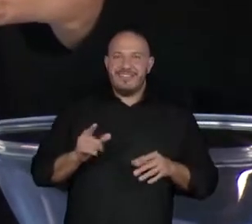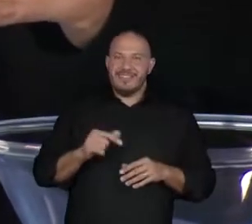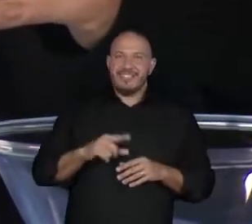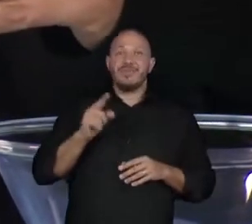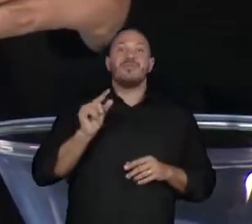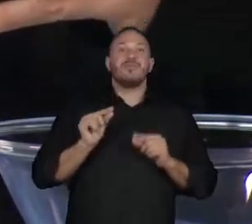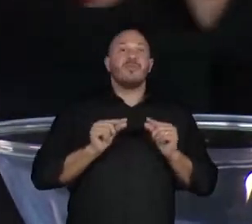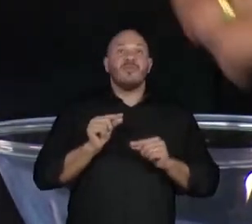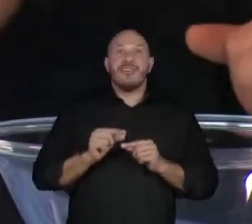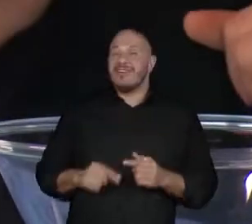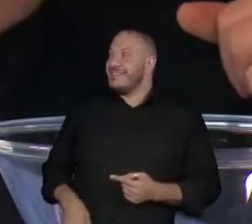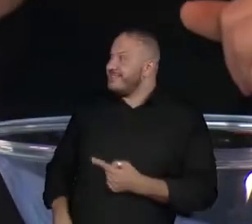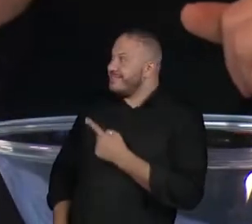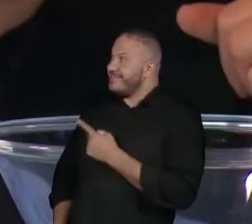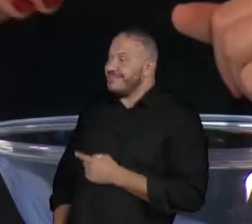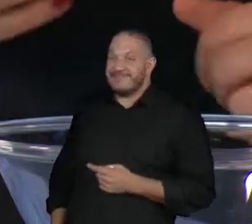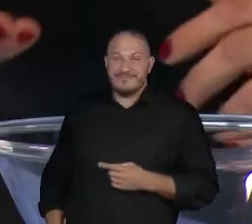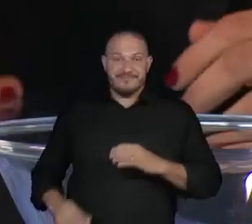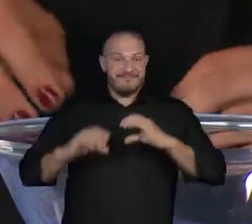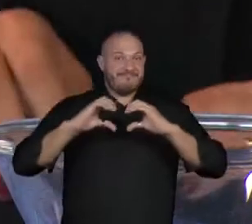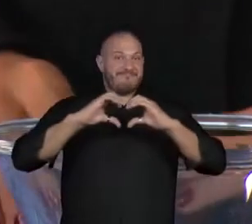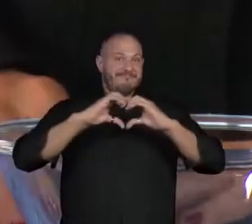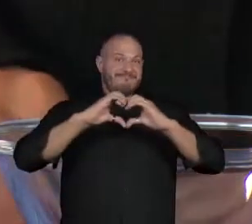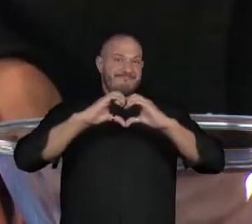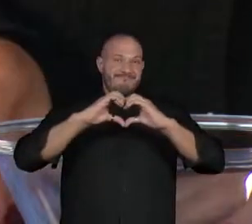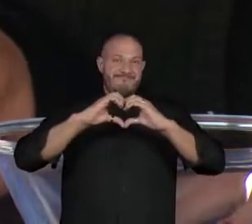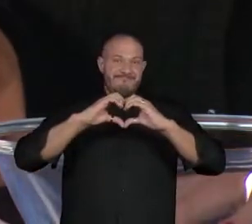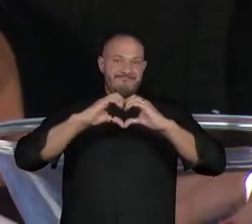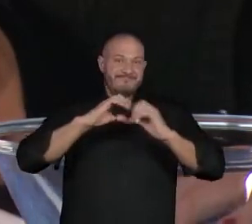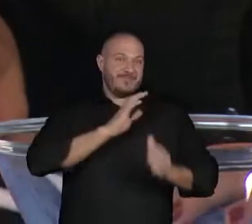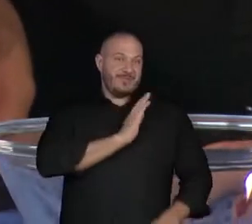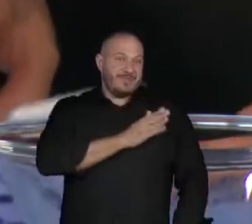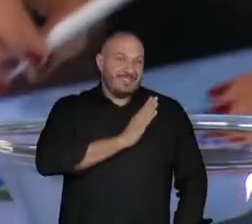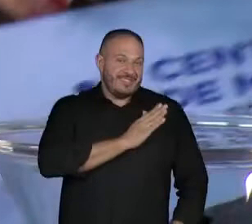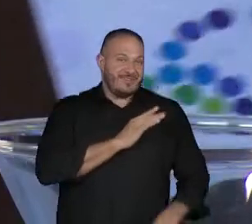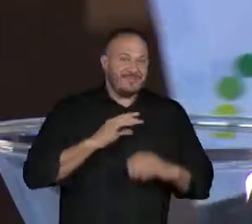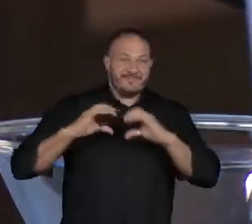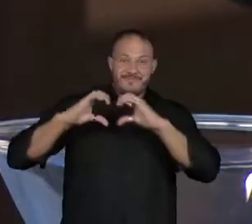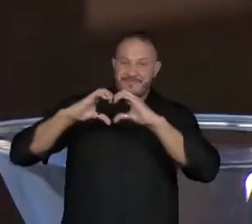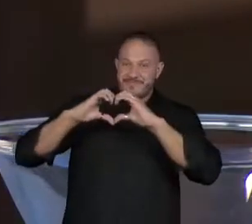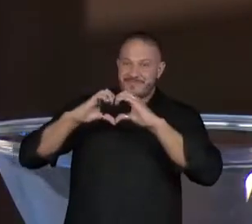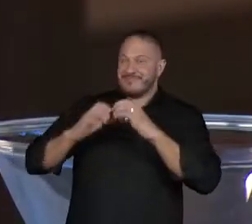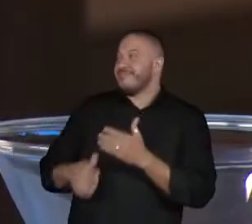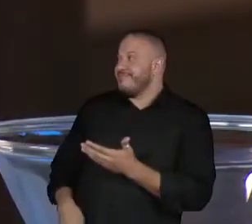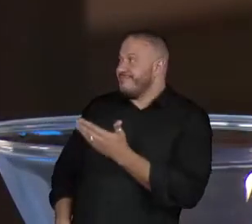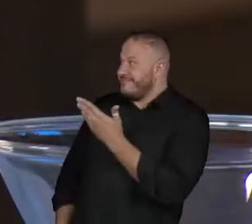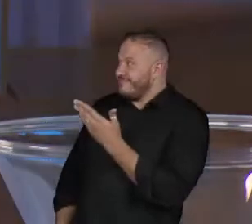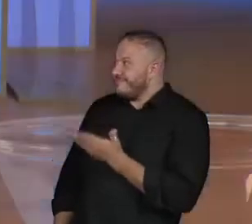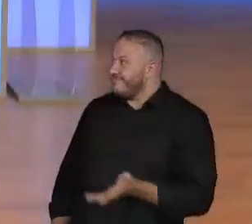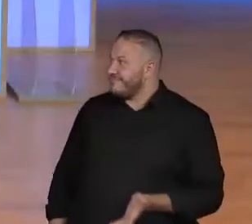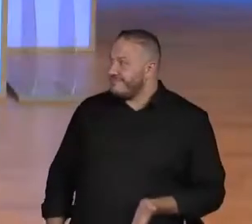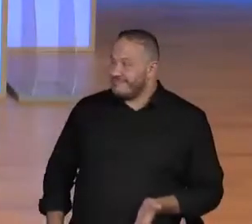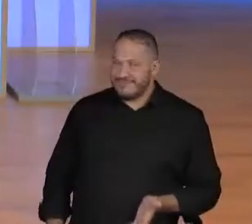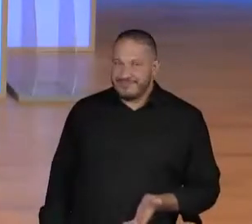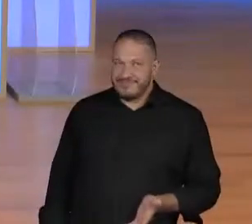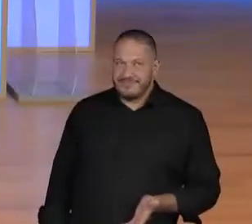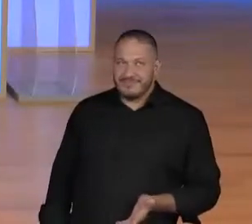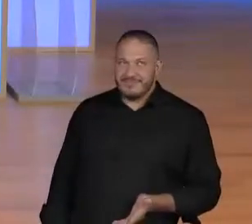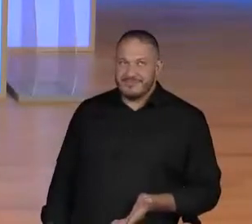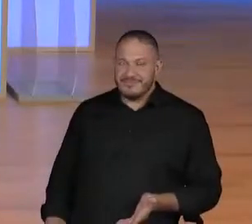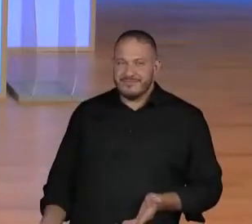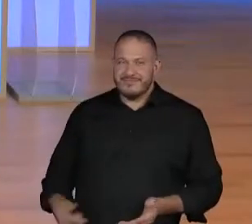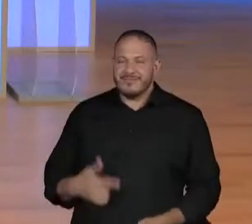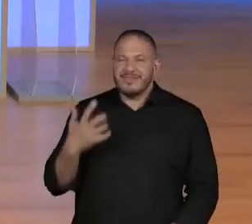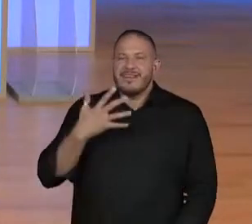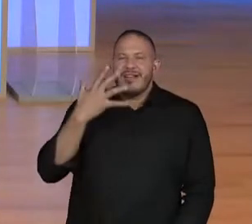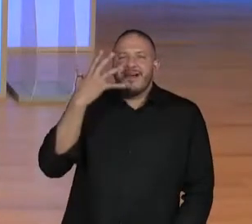aqui? Um coração. Um lindo coração, olha só. Fala em inglês, professora Juliana. A